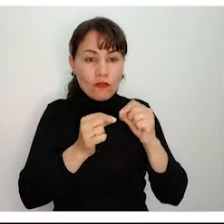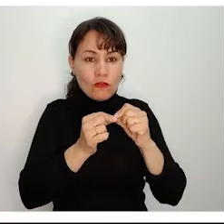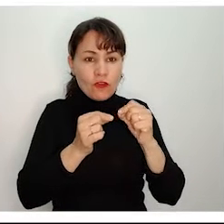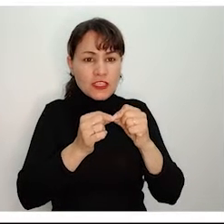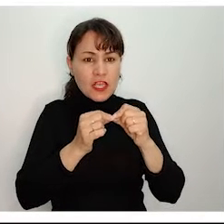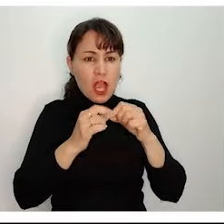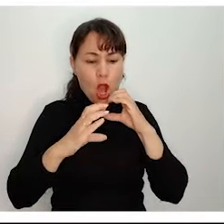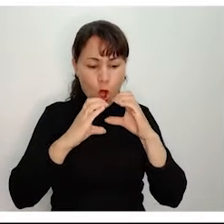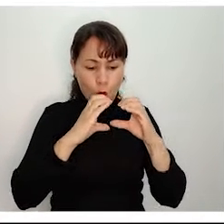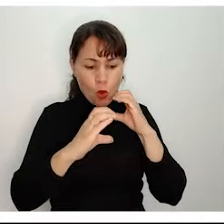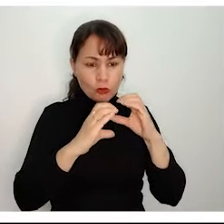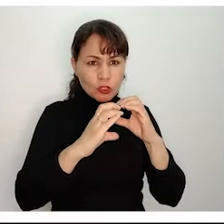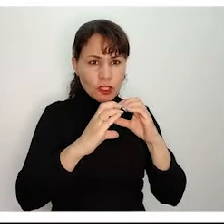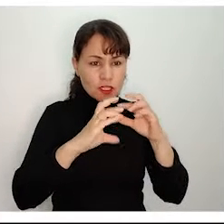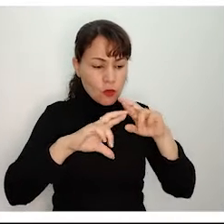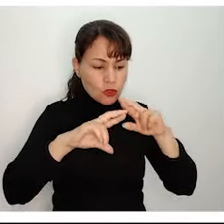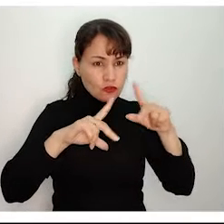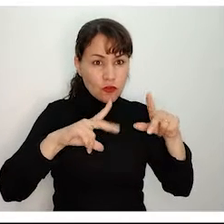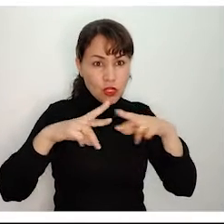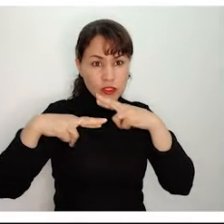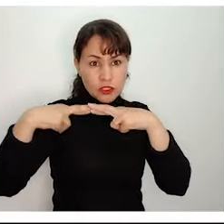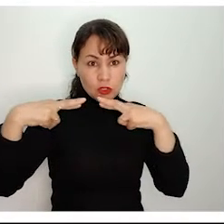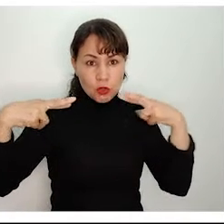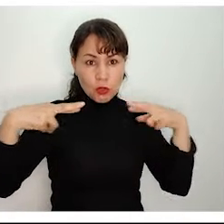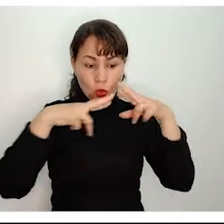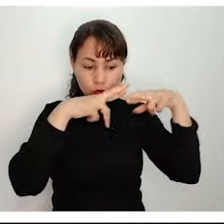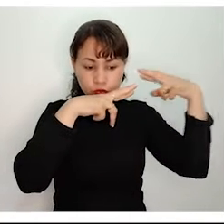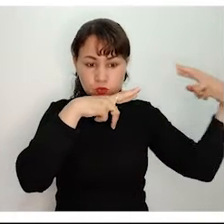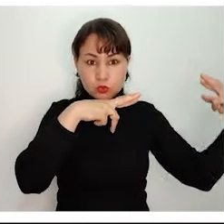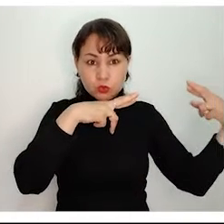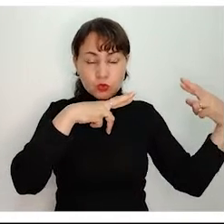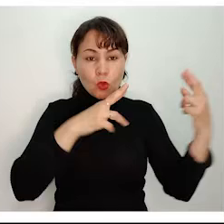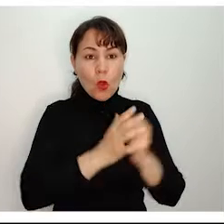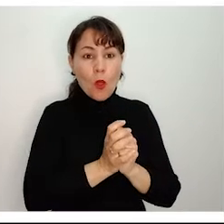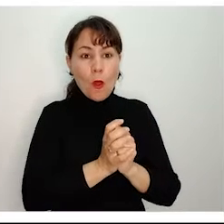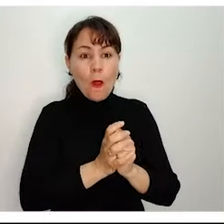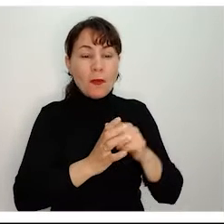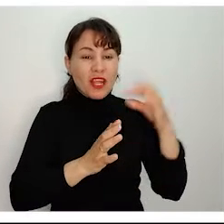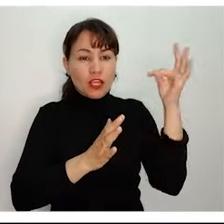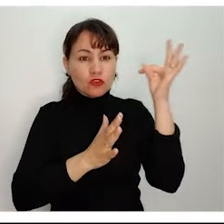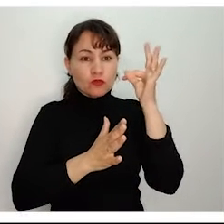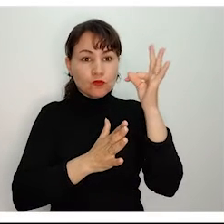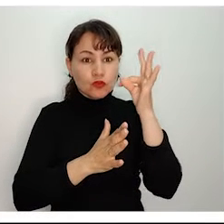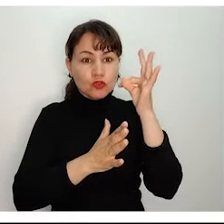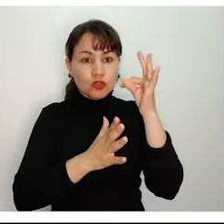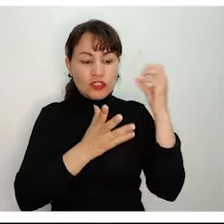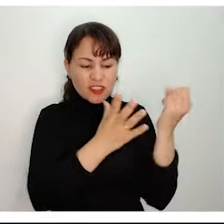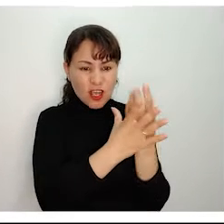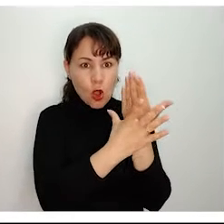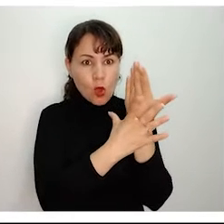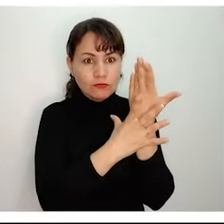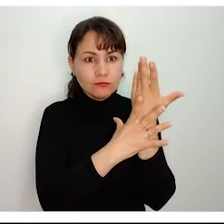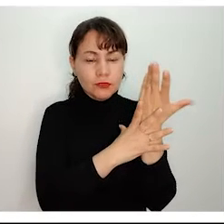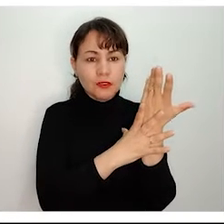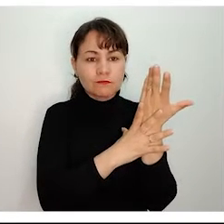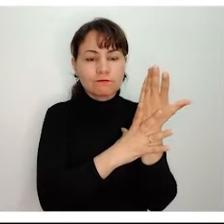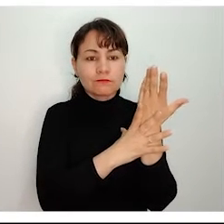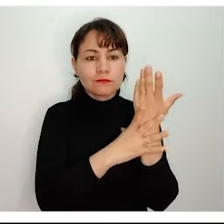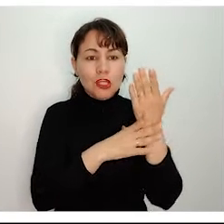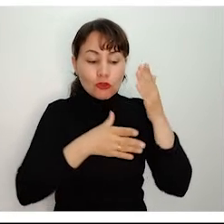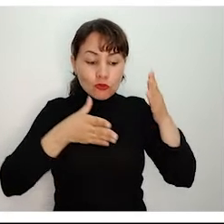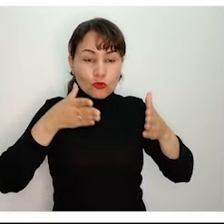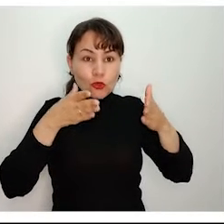ramificações é que vão fazer a comunicação entre os diversos neurônios para que diversas funções possam se